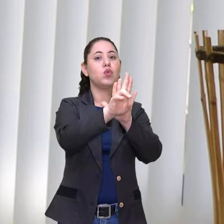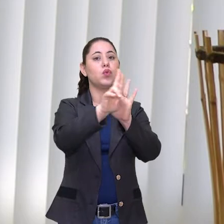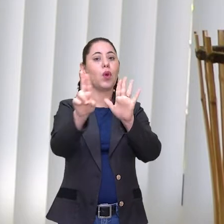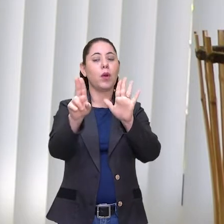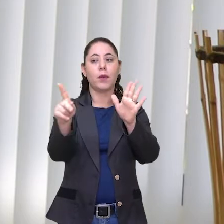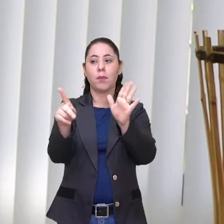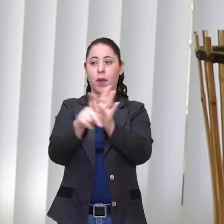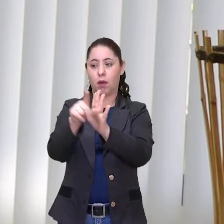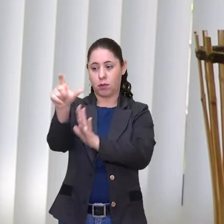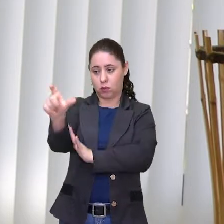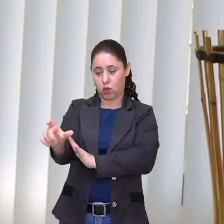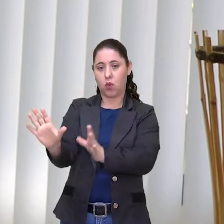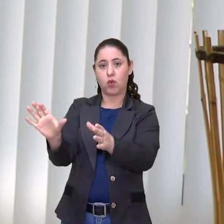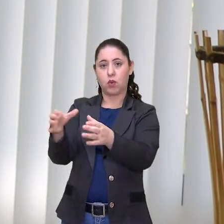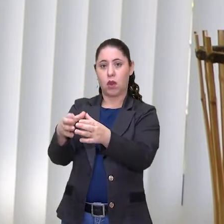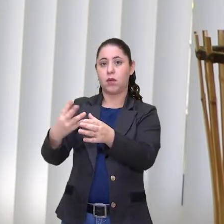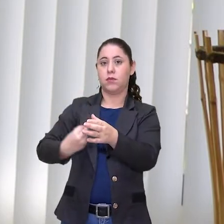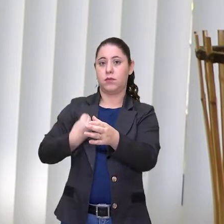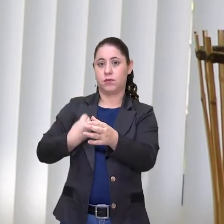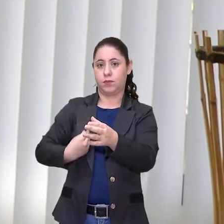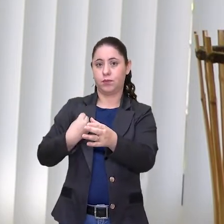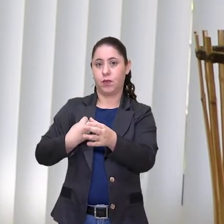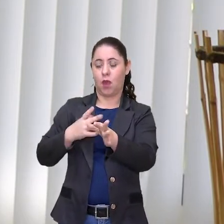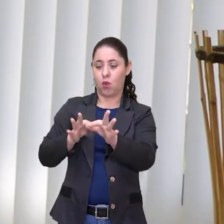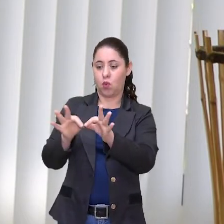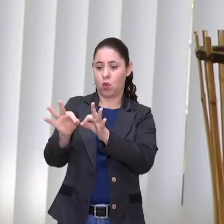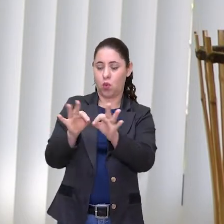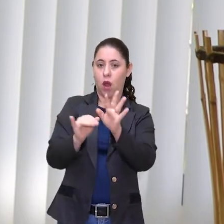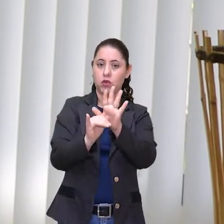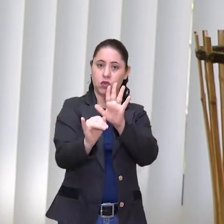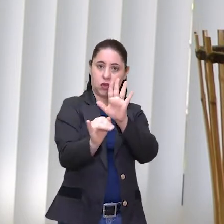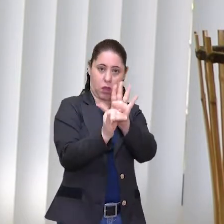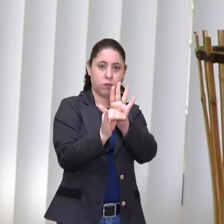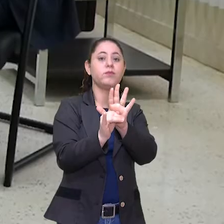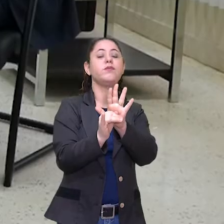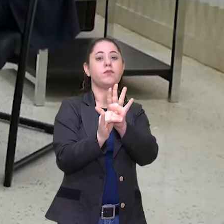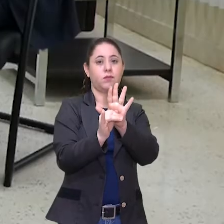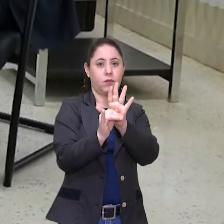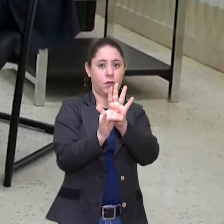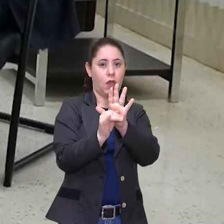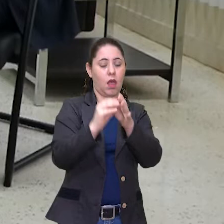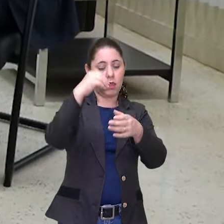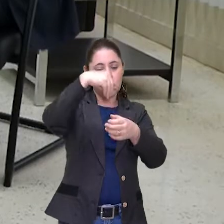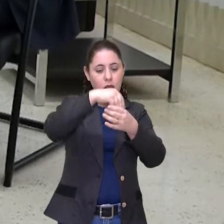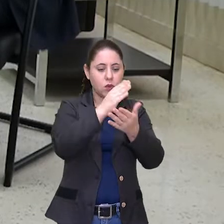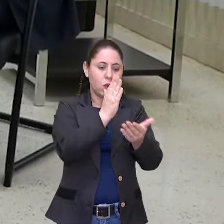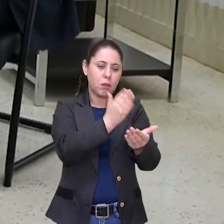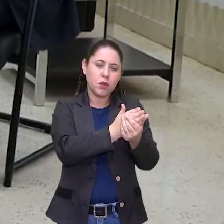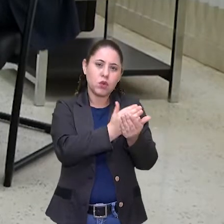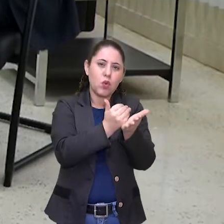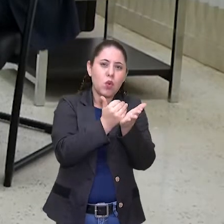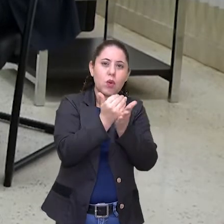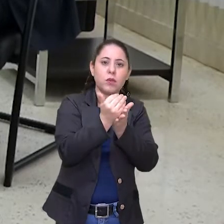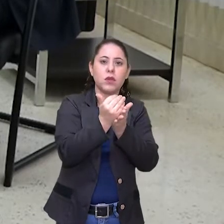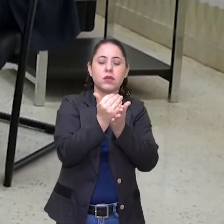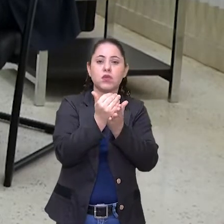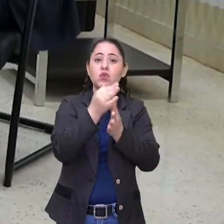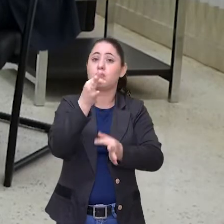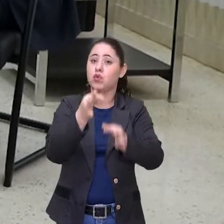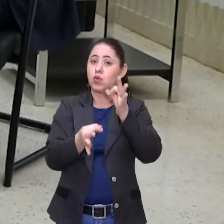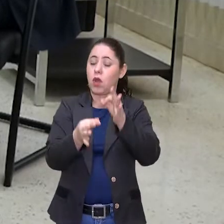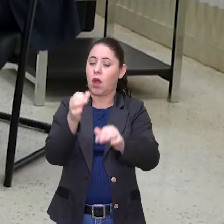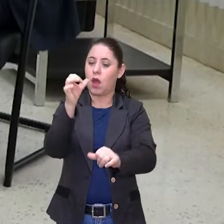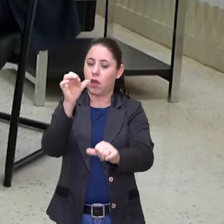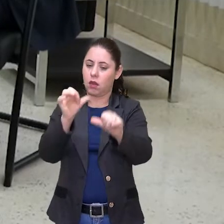da nomeação ao leiloeiro. O leiloeiro participa na elaboração desse edital. Dentro do processo, nessa fase, o magistrado